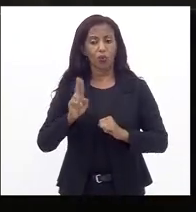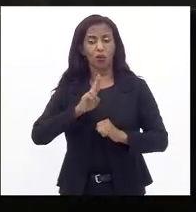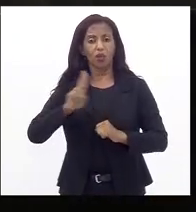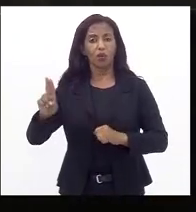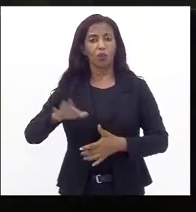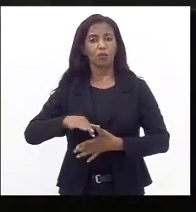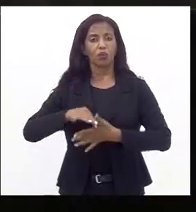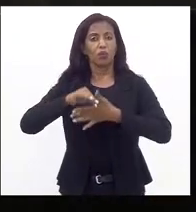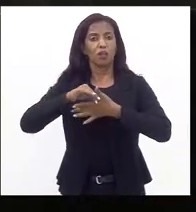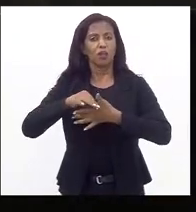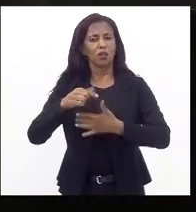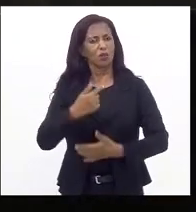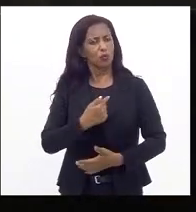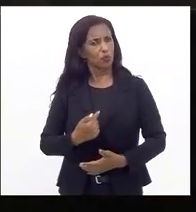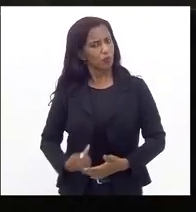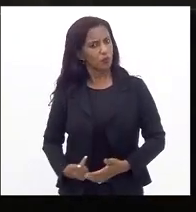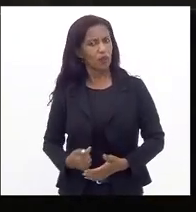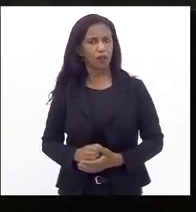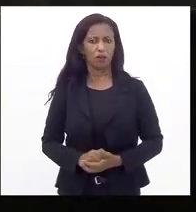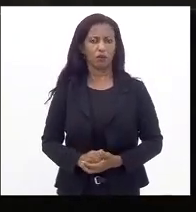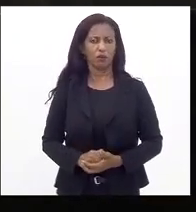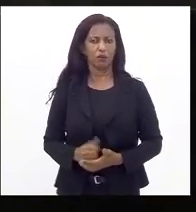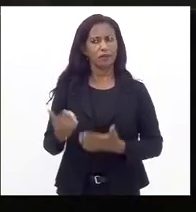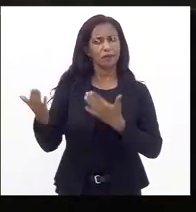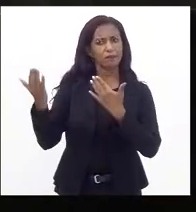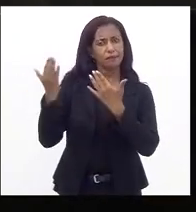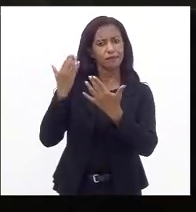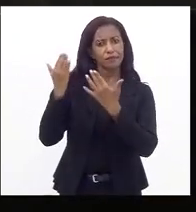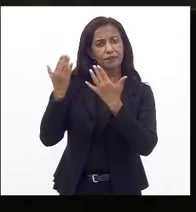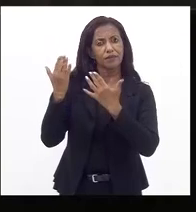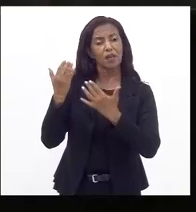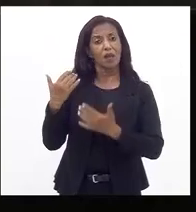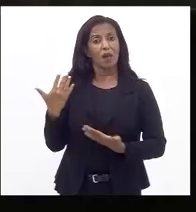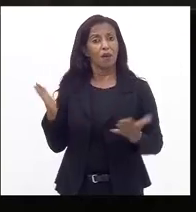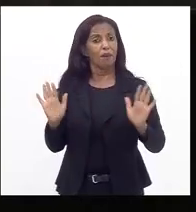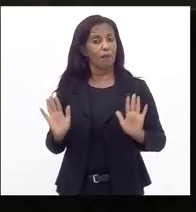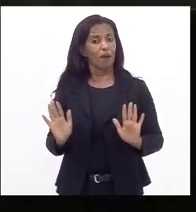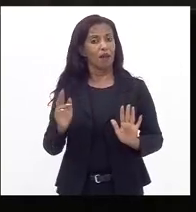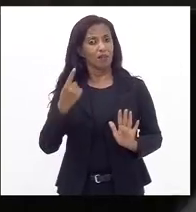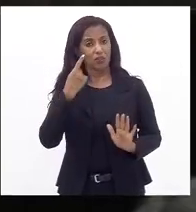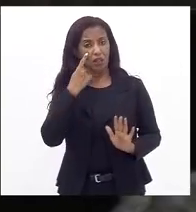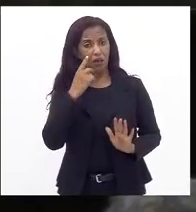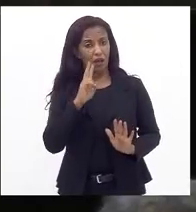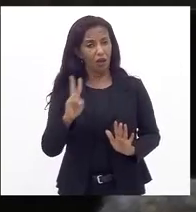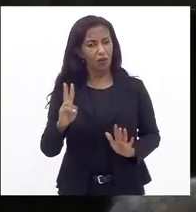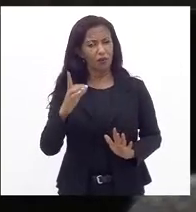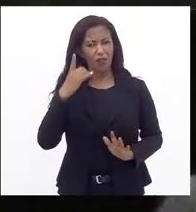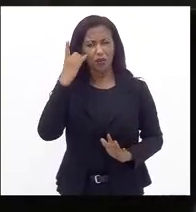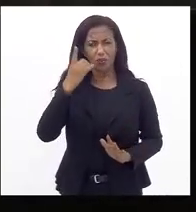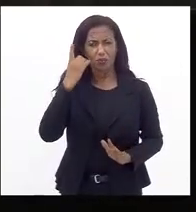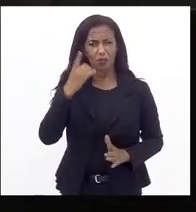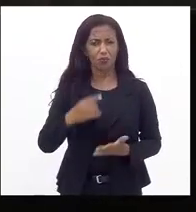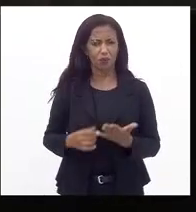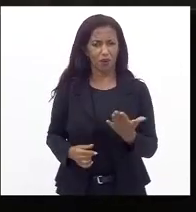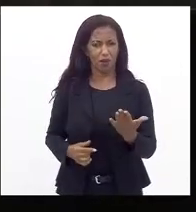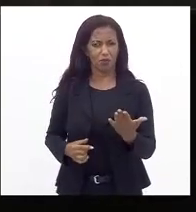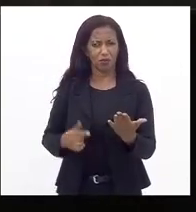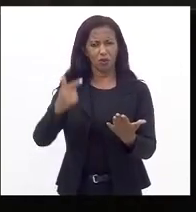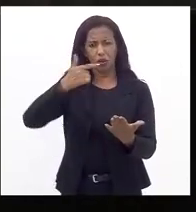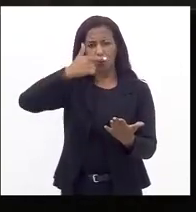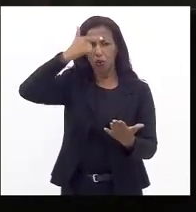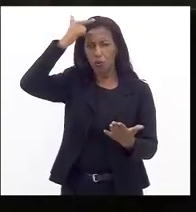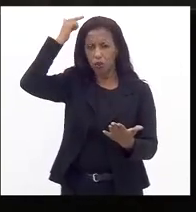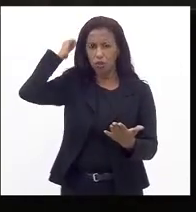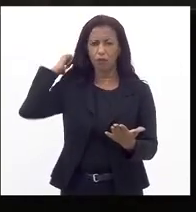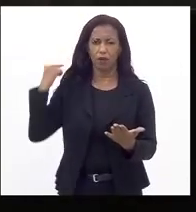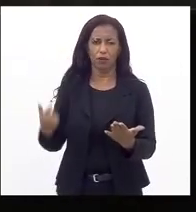liderança de governo E aí seria suspeito mas ao ver e o Deputado Luiz